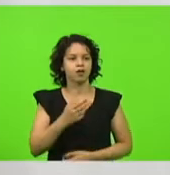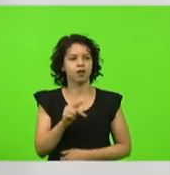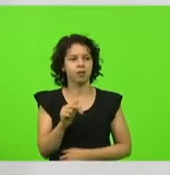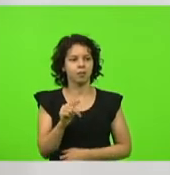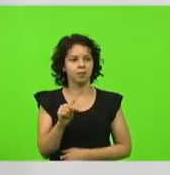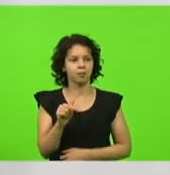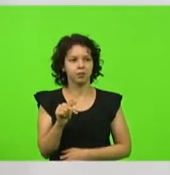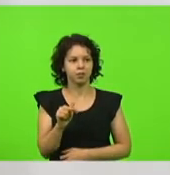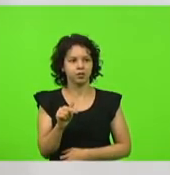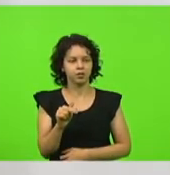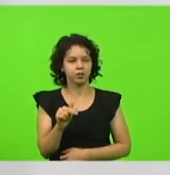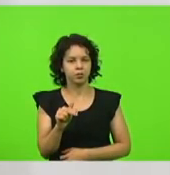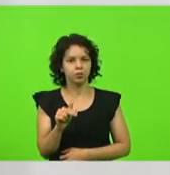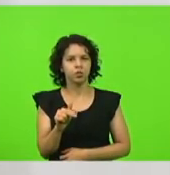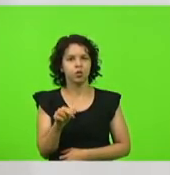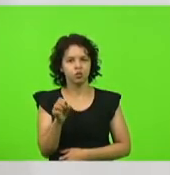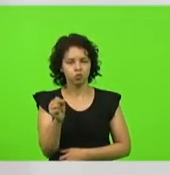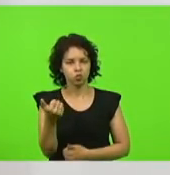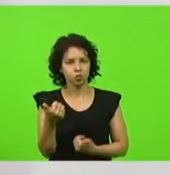subtenente Helbert Cristiano de Lima,